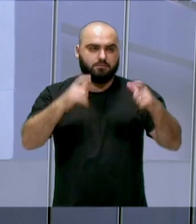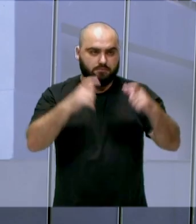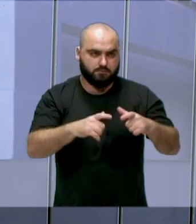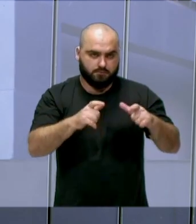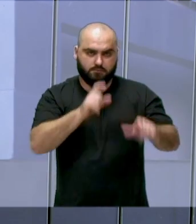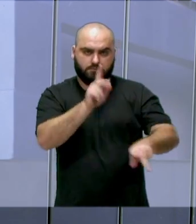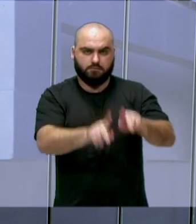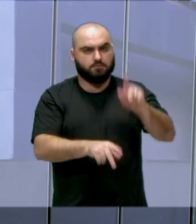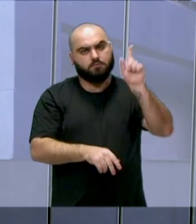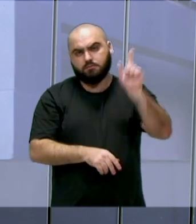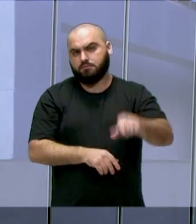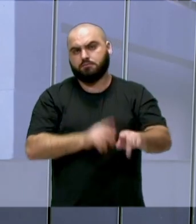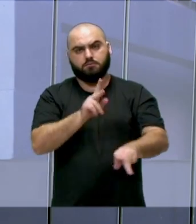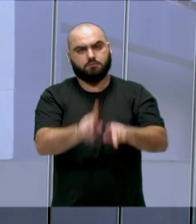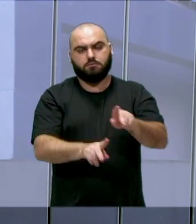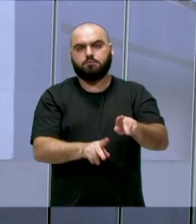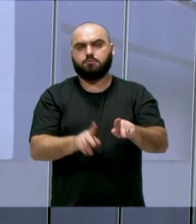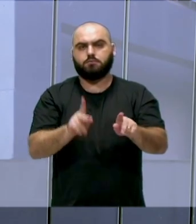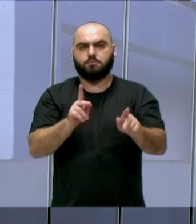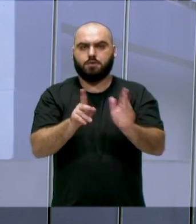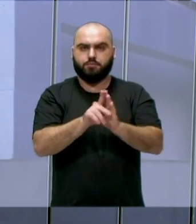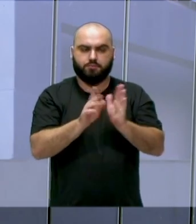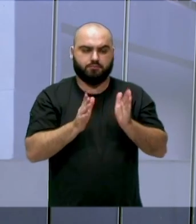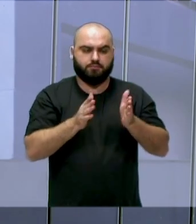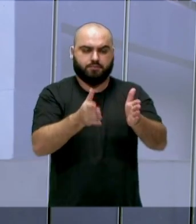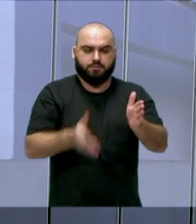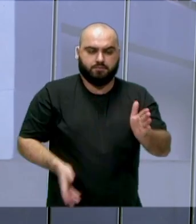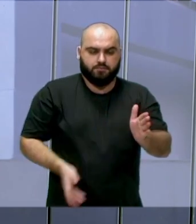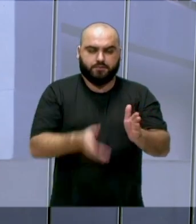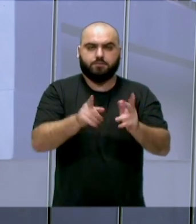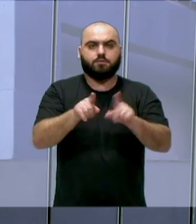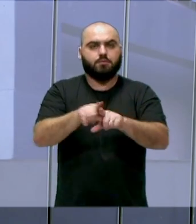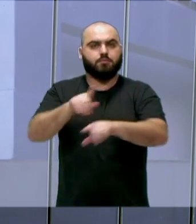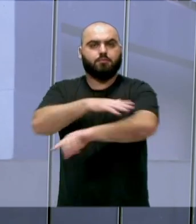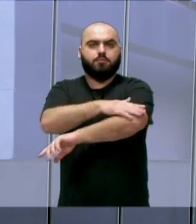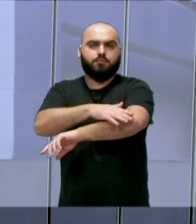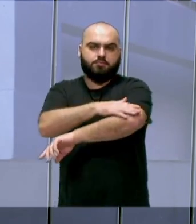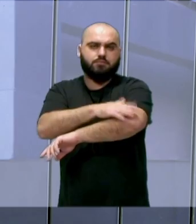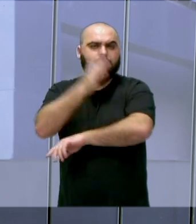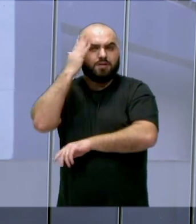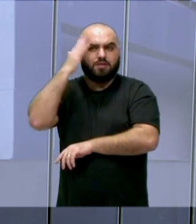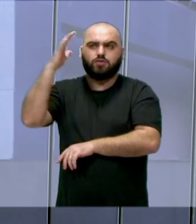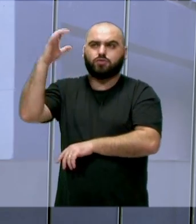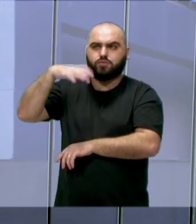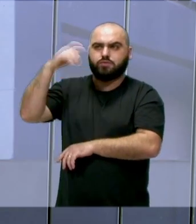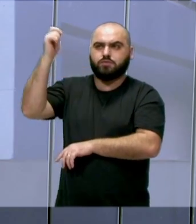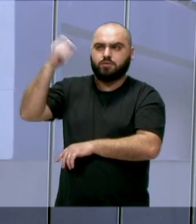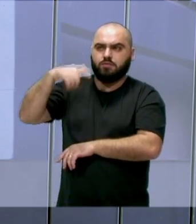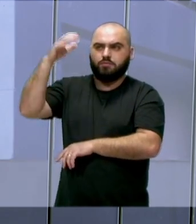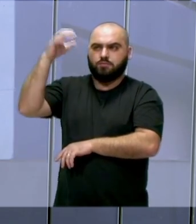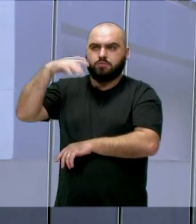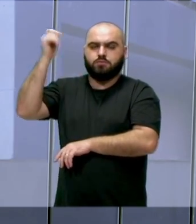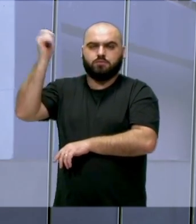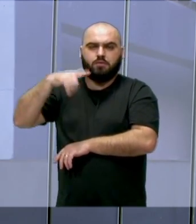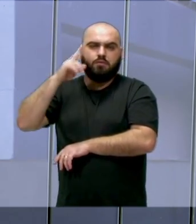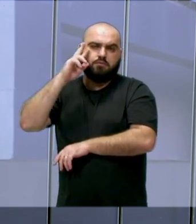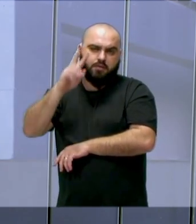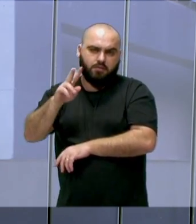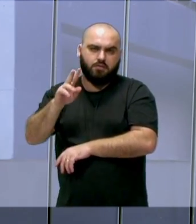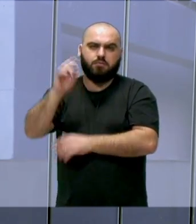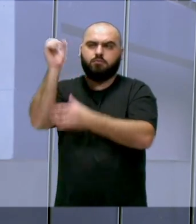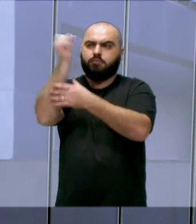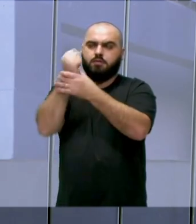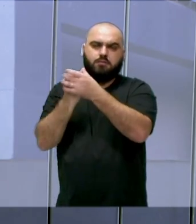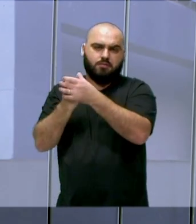públicos, né? Desde uma cancha de bote, como as praças. O tempo acaba estragando. A gente vê as tabelas de basquete hoje, porque